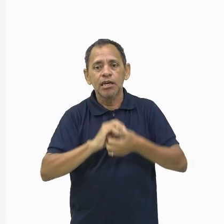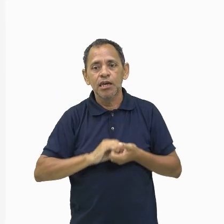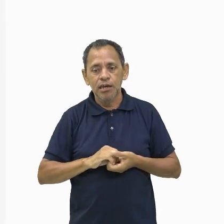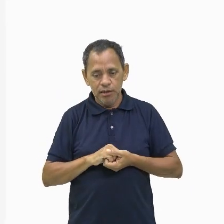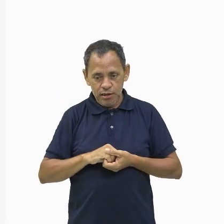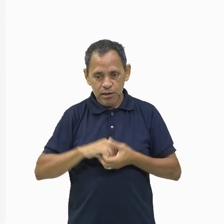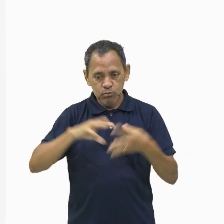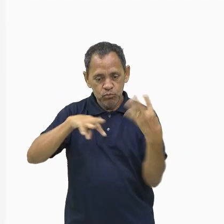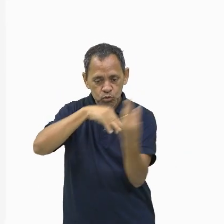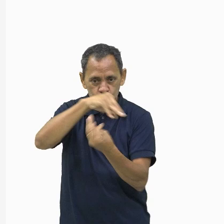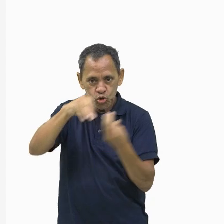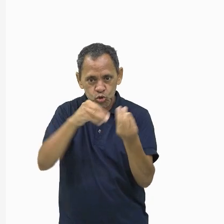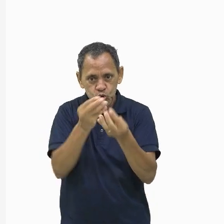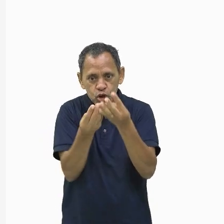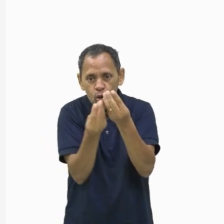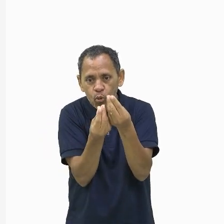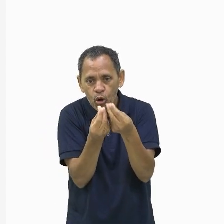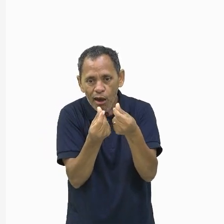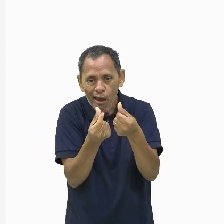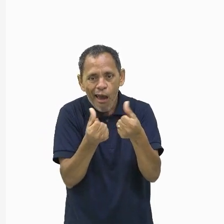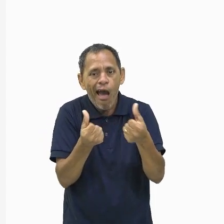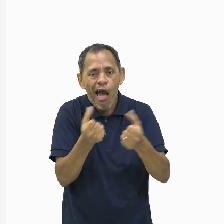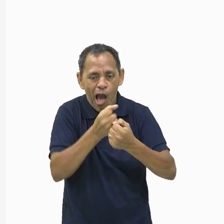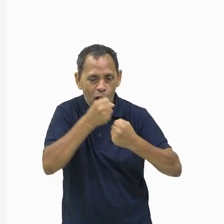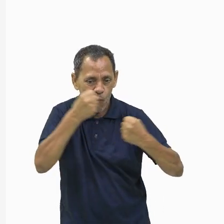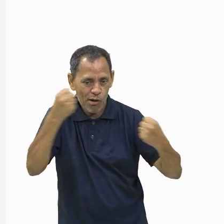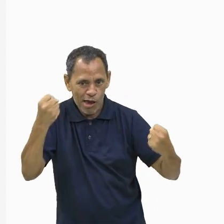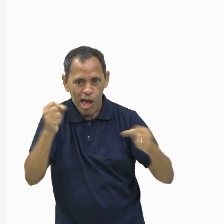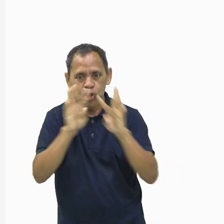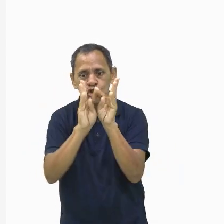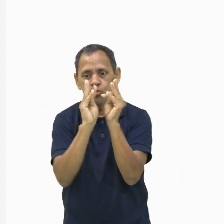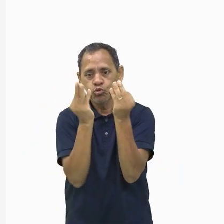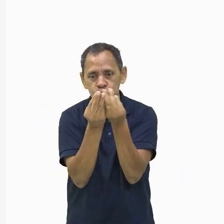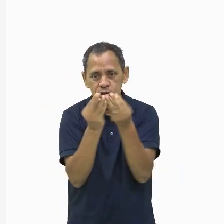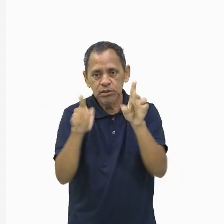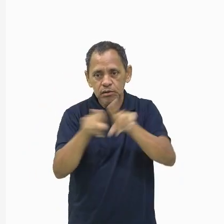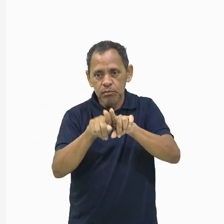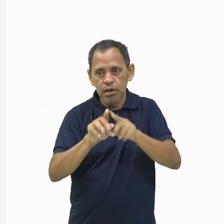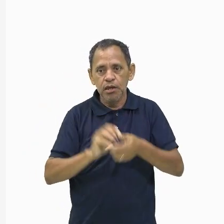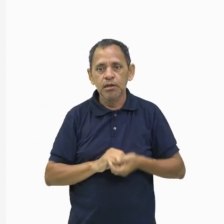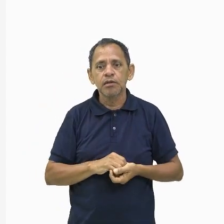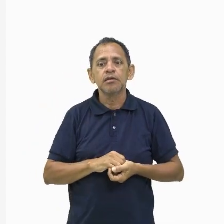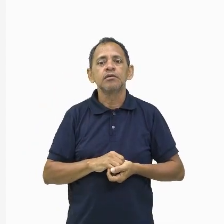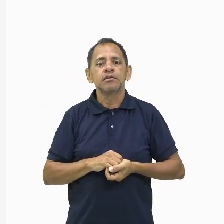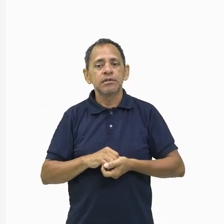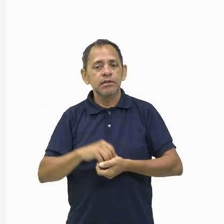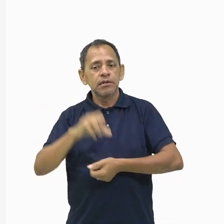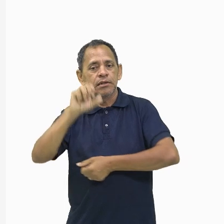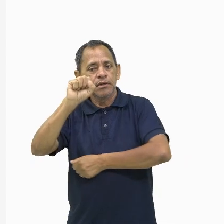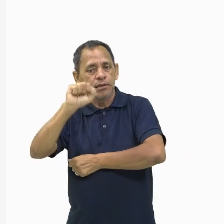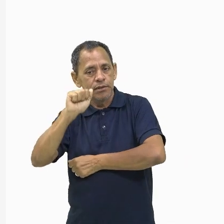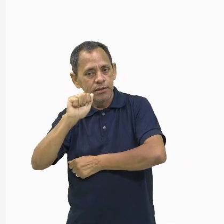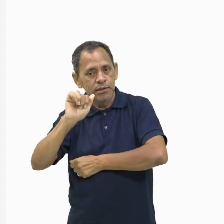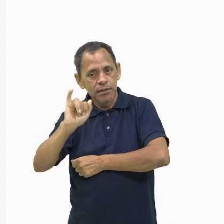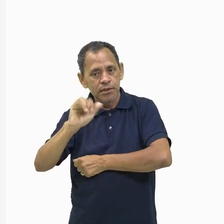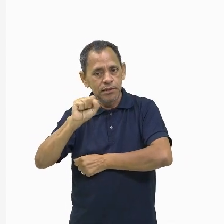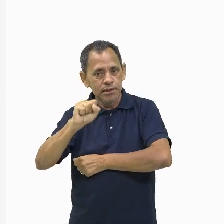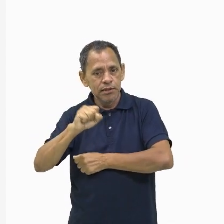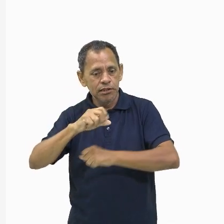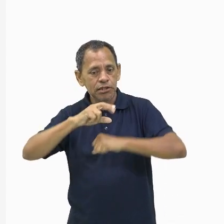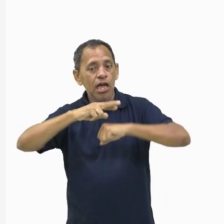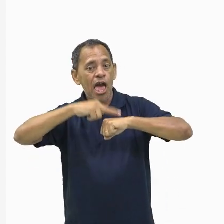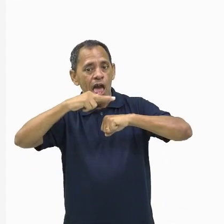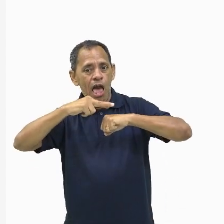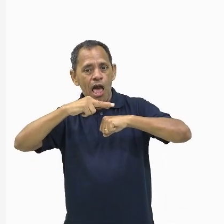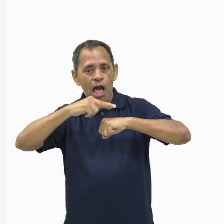dissolver uma grande variedade de substâncias, tá? Como os sais, os ácidos e